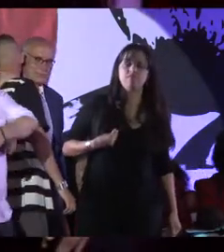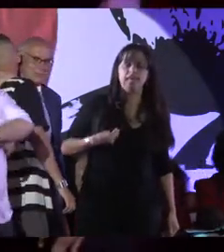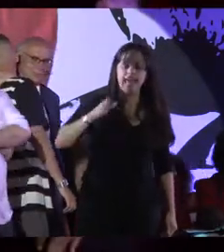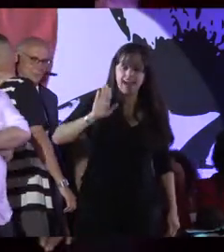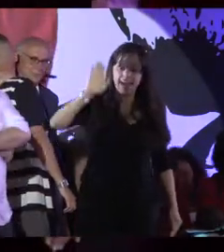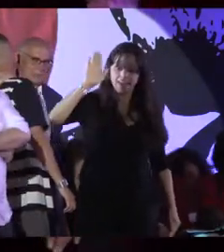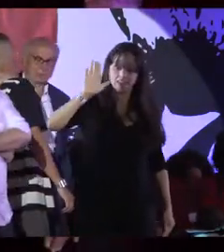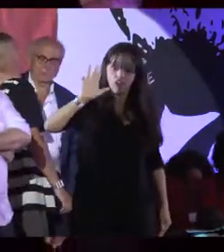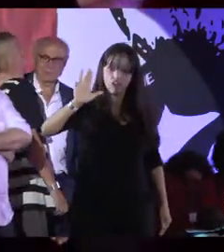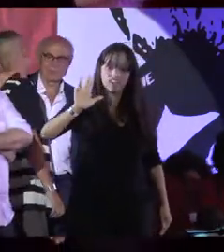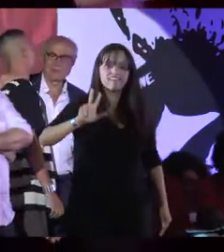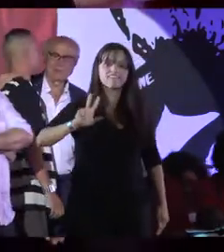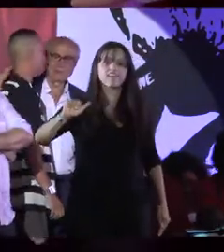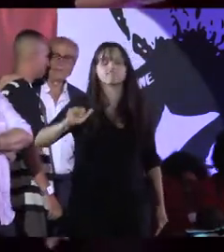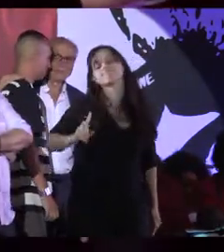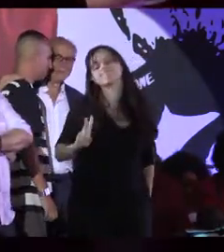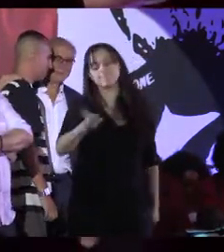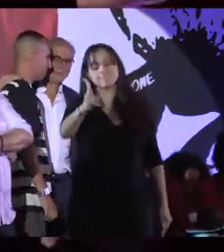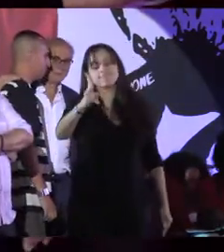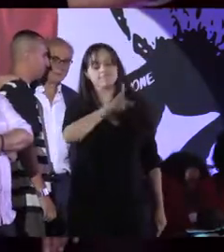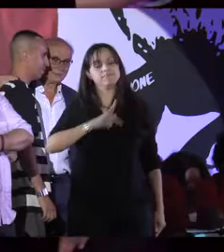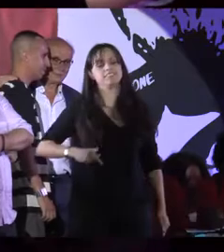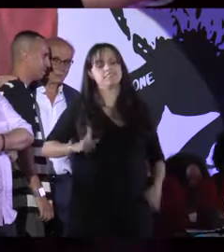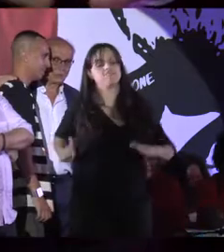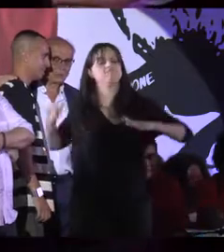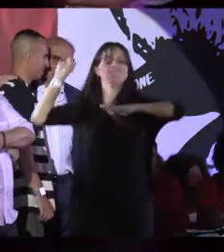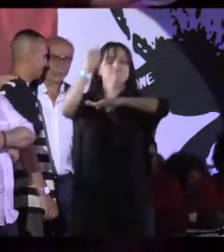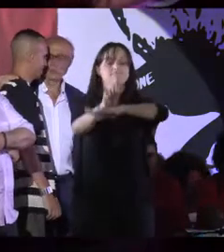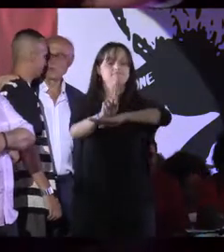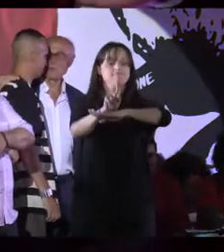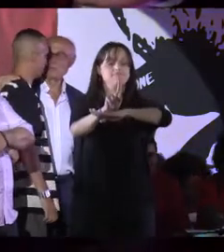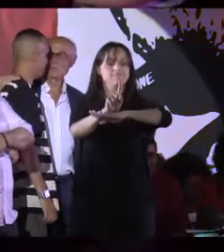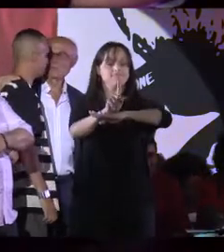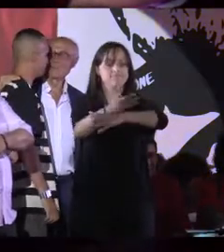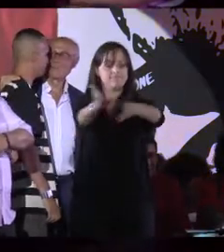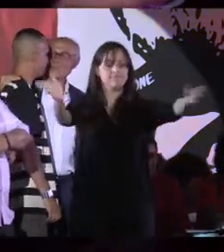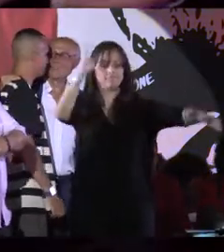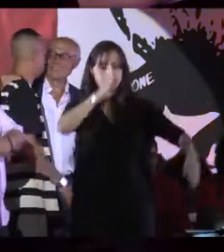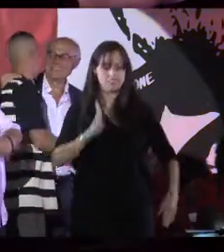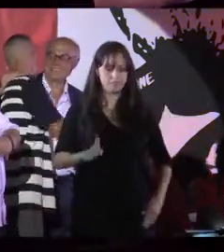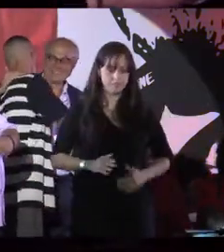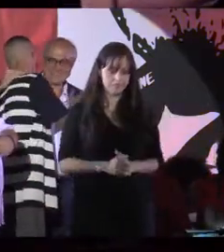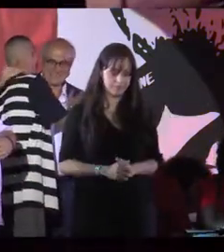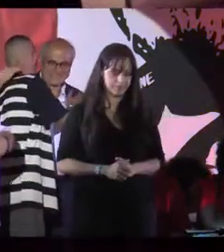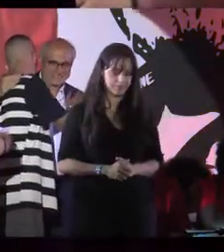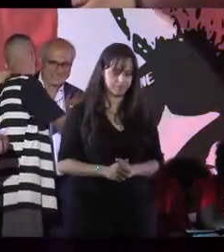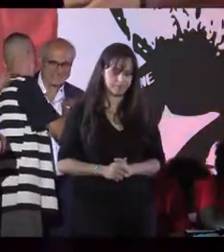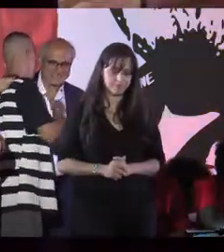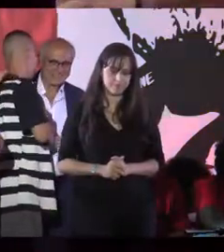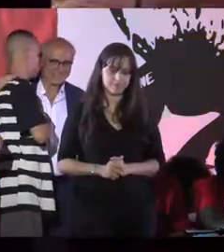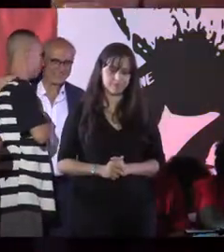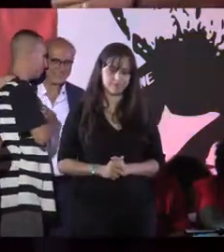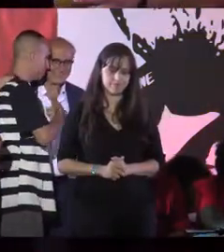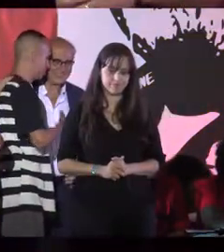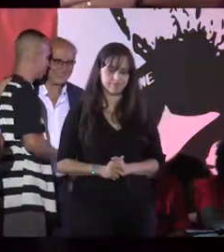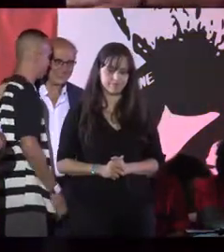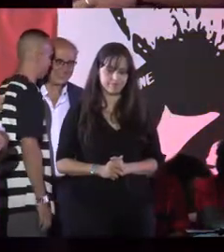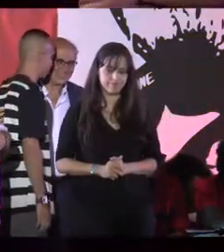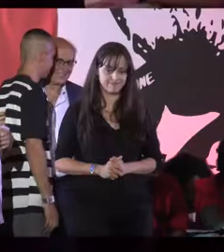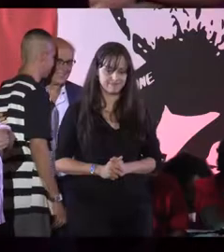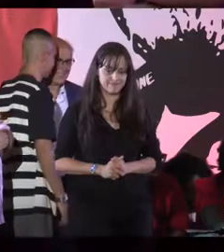Lula, será mais uma vez presidente do Brasil. Podem... Oi, oi.